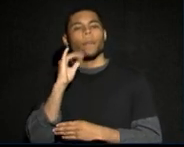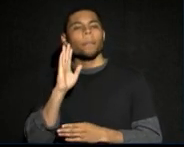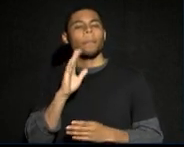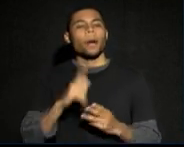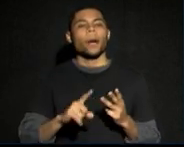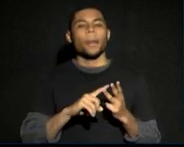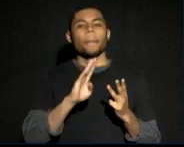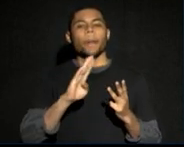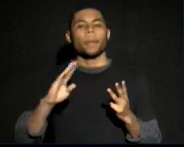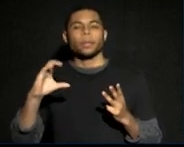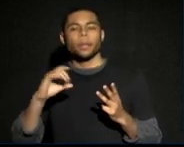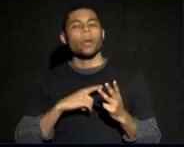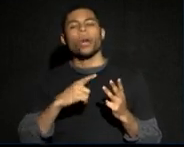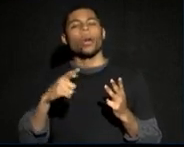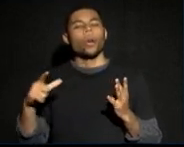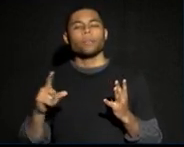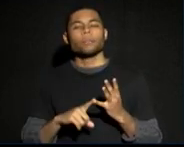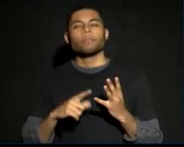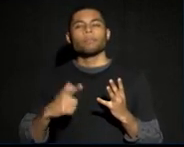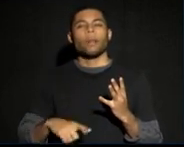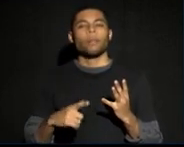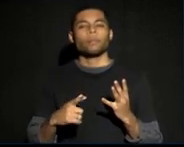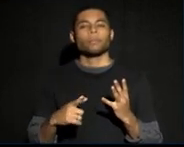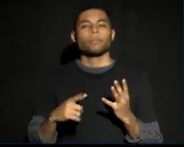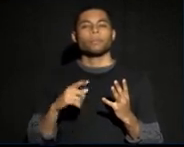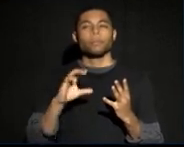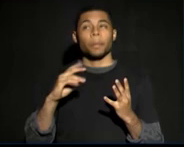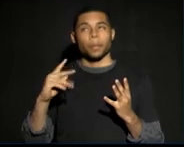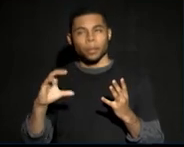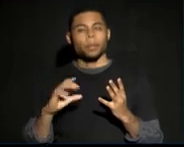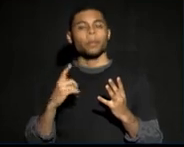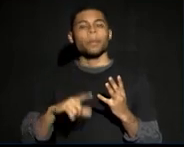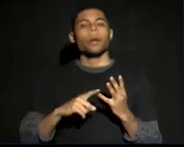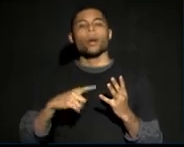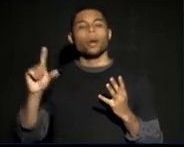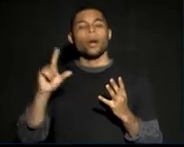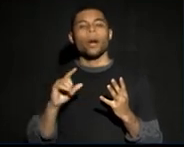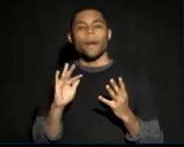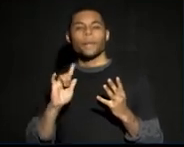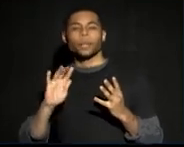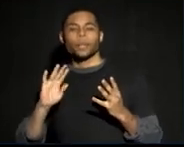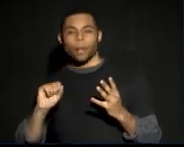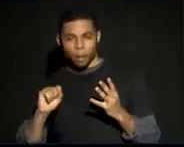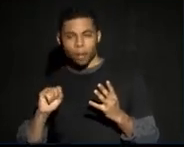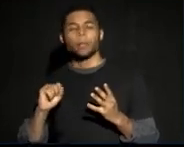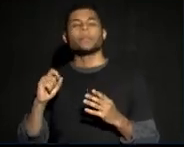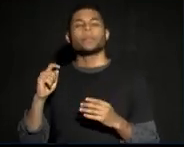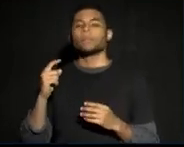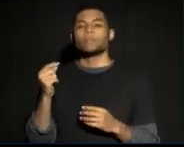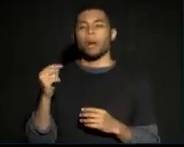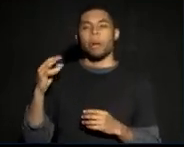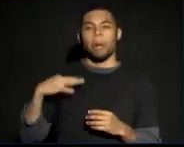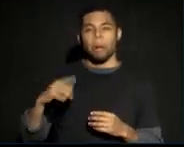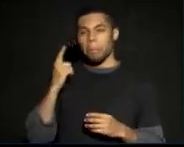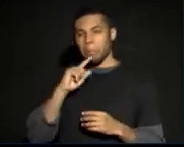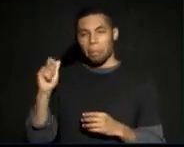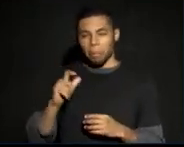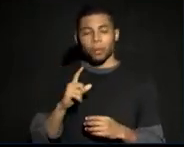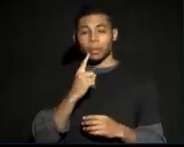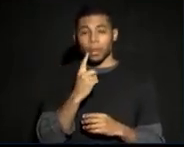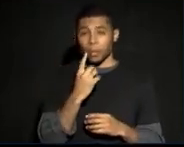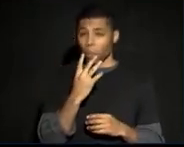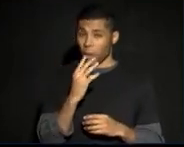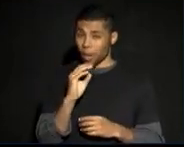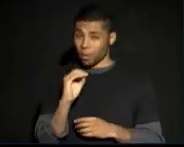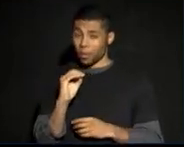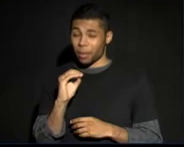BPC mais outros auxílios mais a conta de quem ganha até um salário FGTS tal dos 148